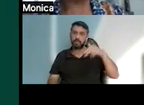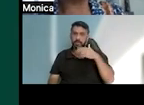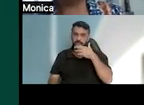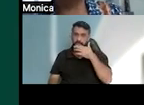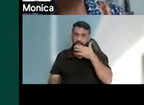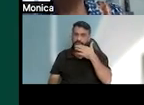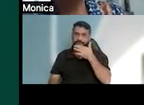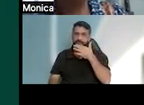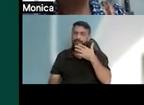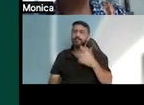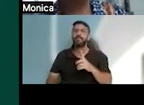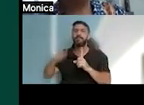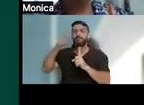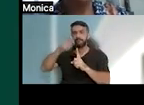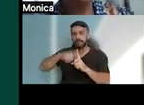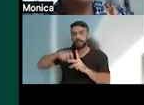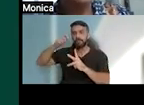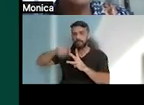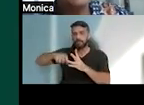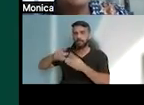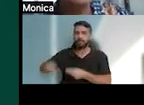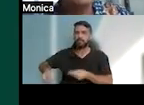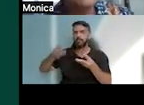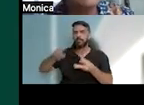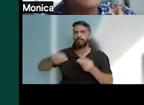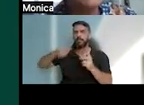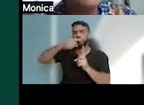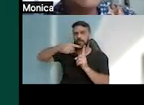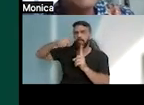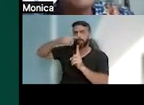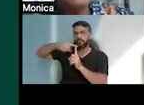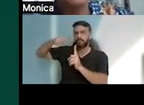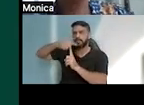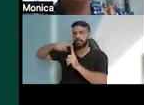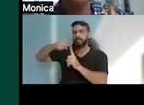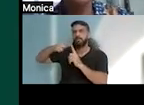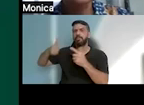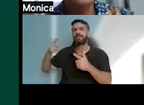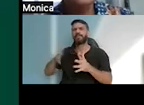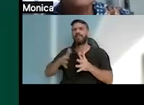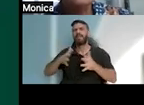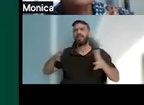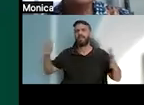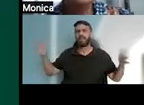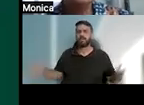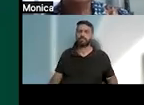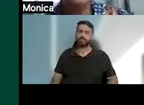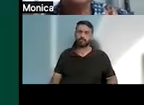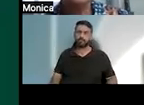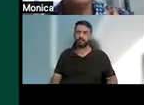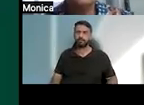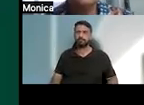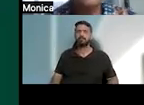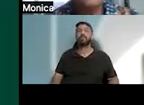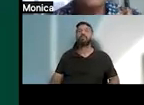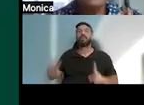cada mês as equipes têm que ir entregando uma parte do trabalho, porque é um trabalho bem grande, né? Então, vai